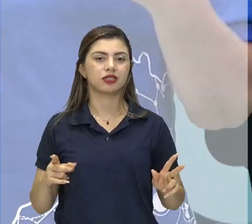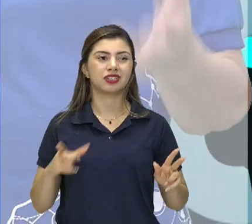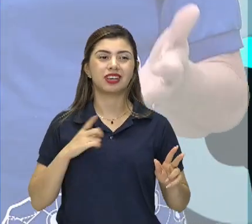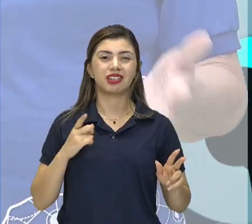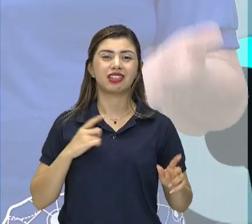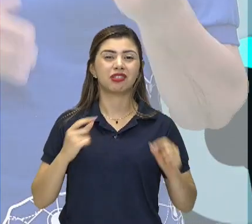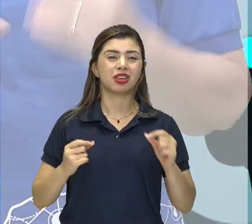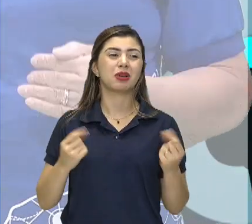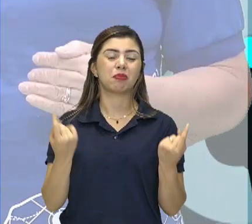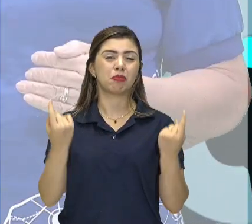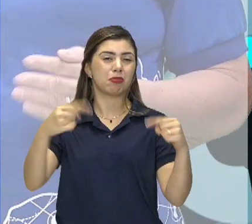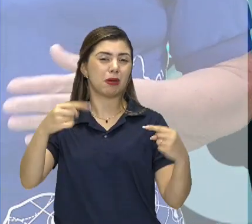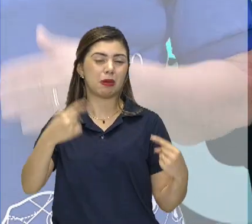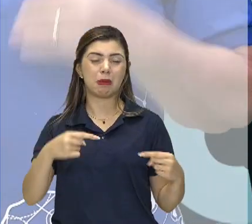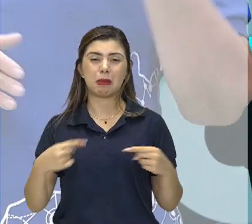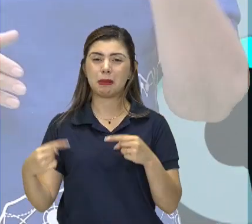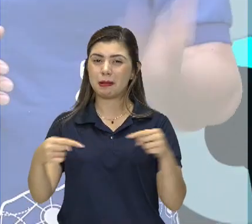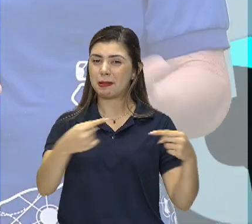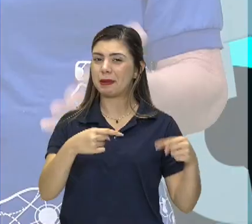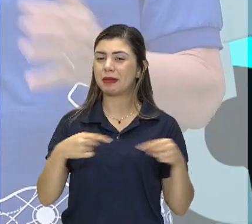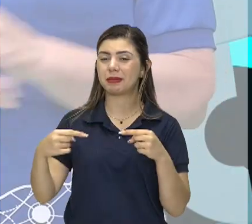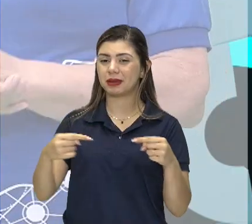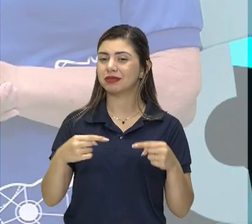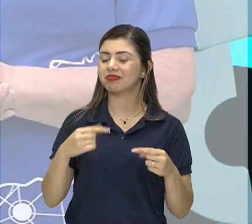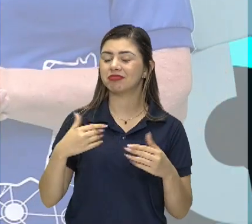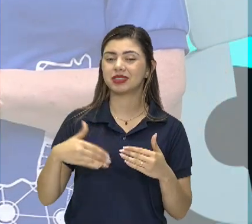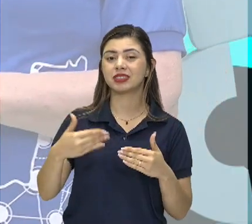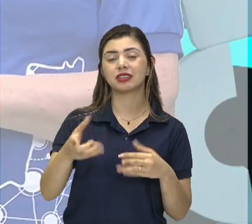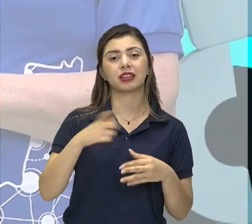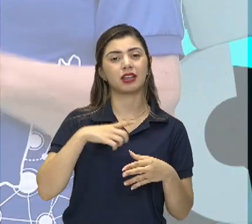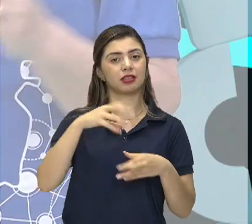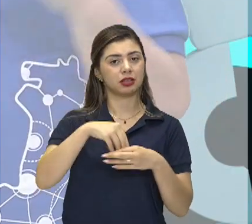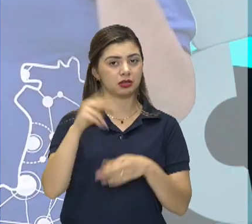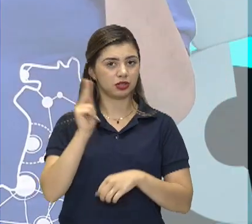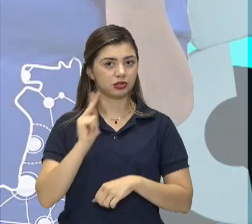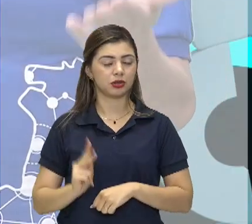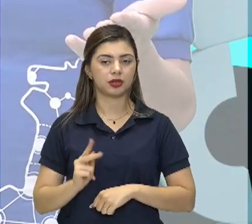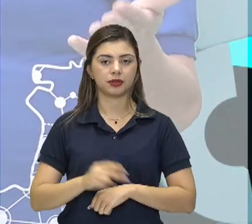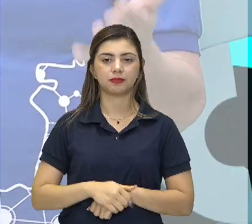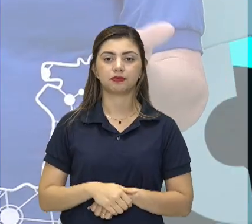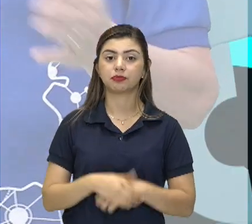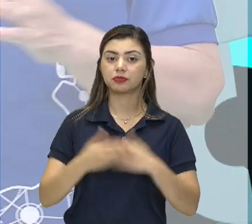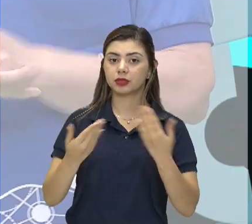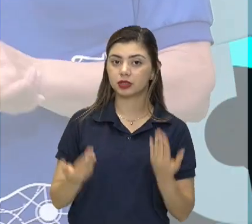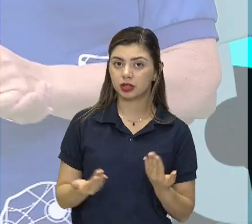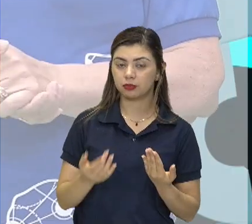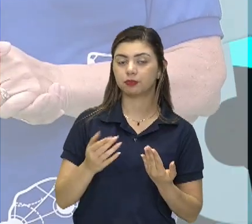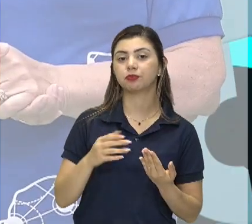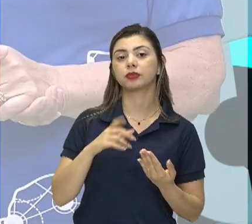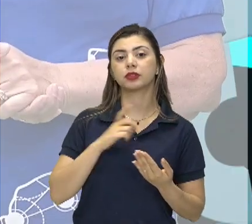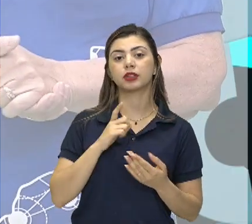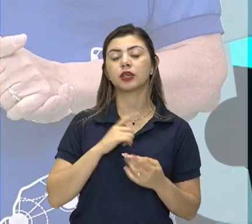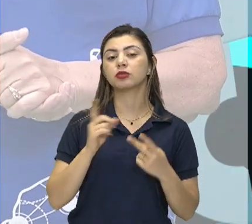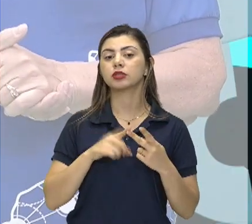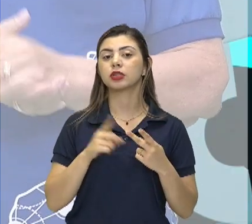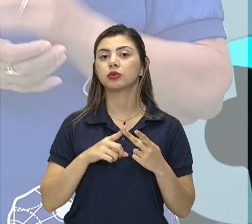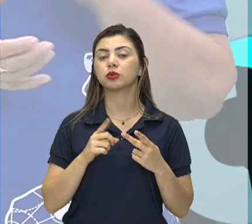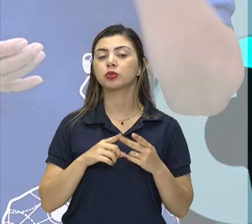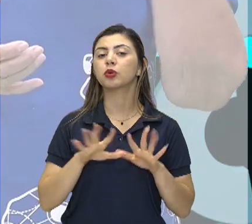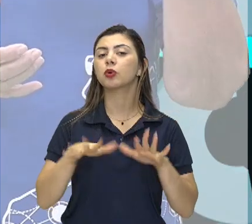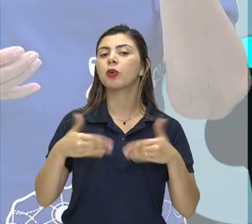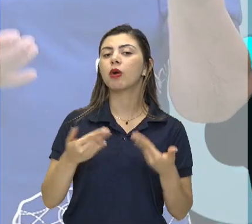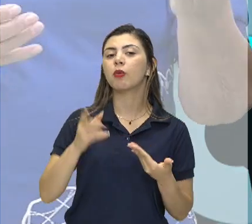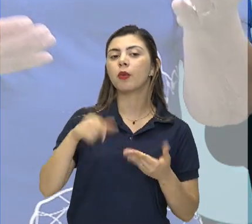são colocadas em embate constante na narrativa. Então, as personagens secundárias